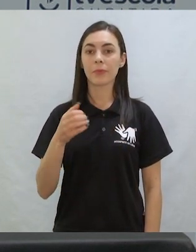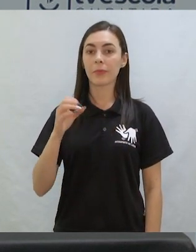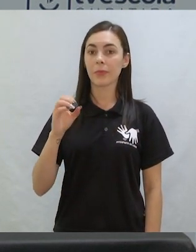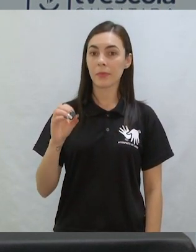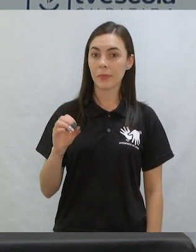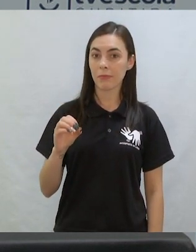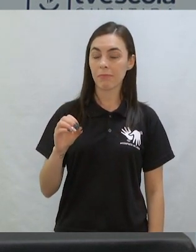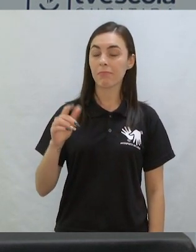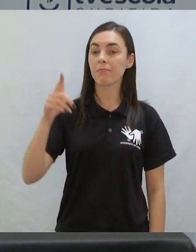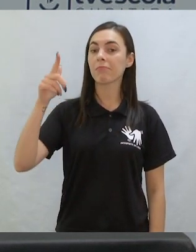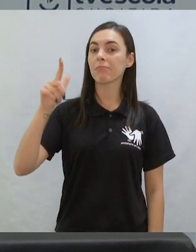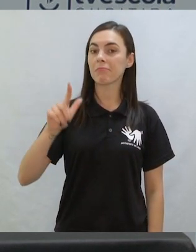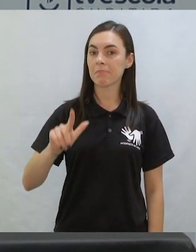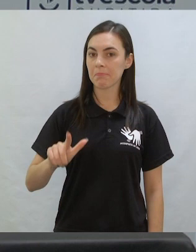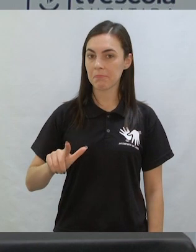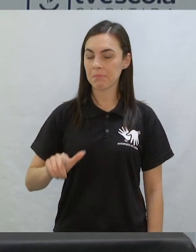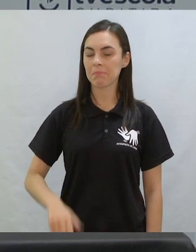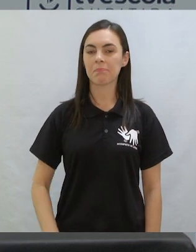número